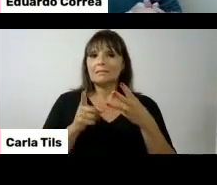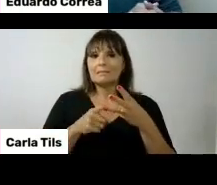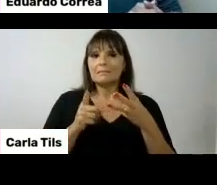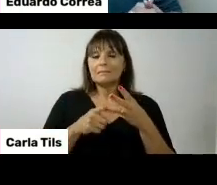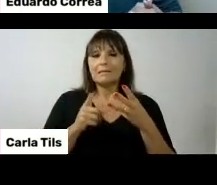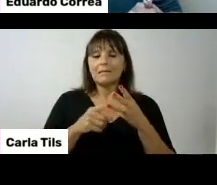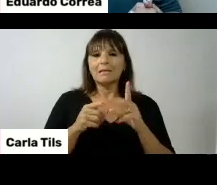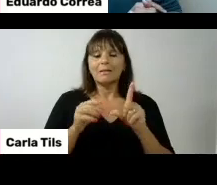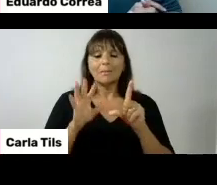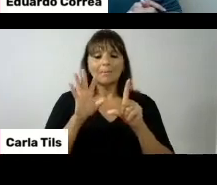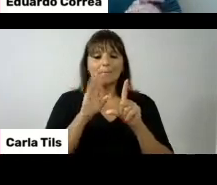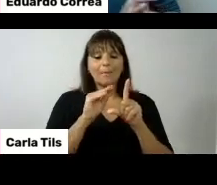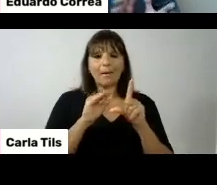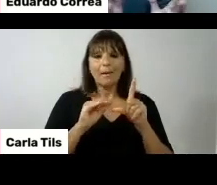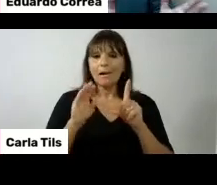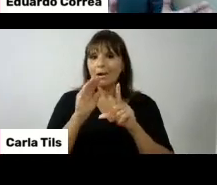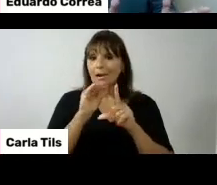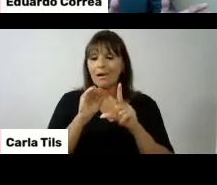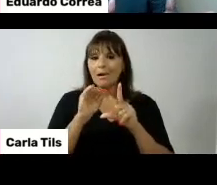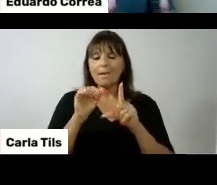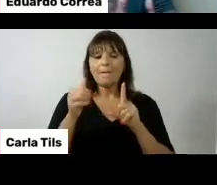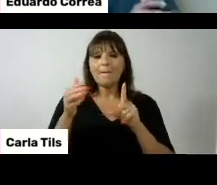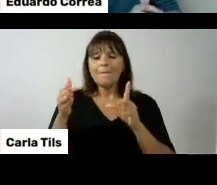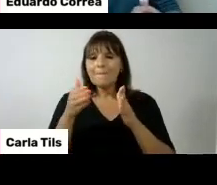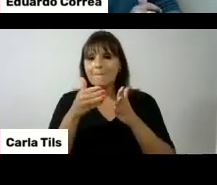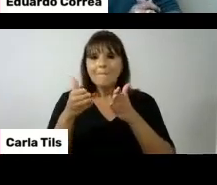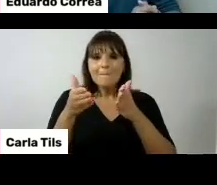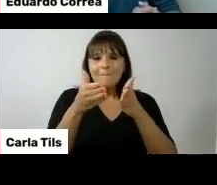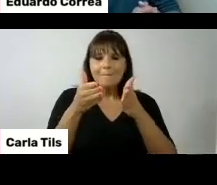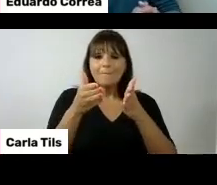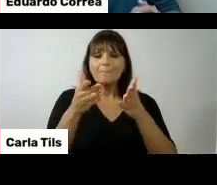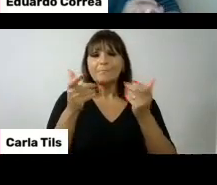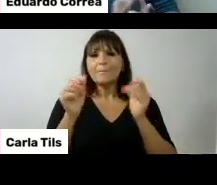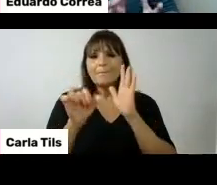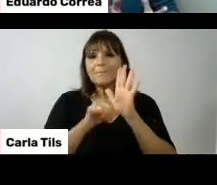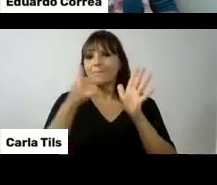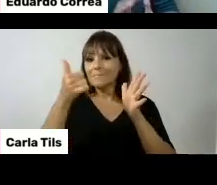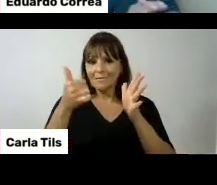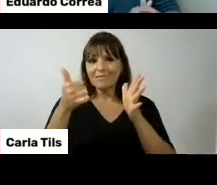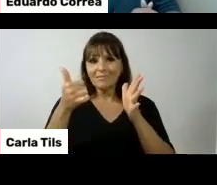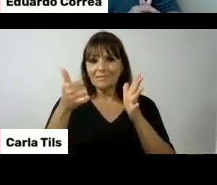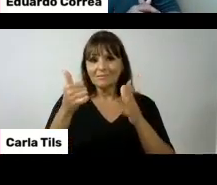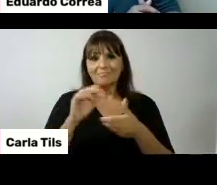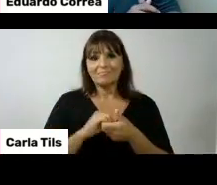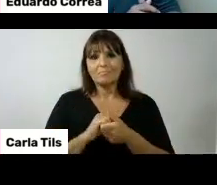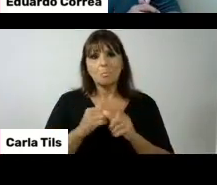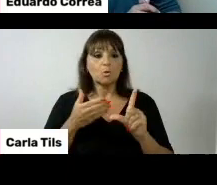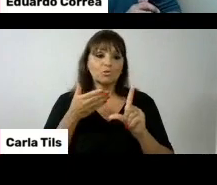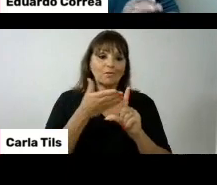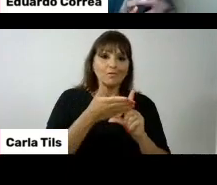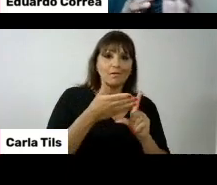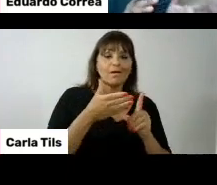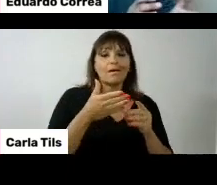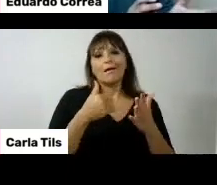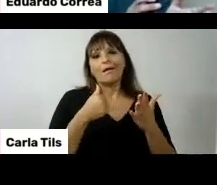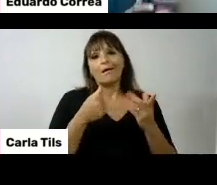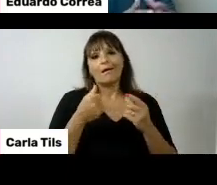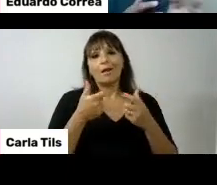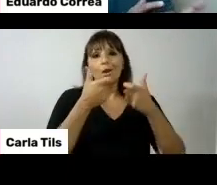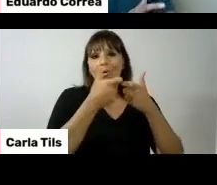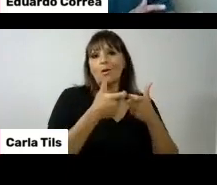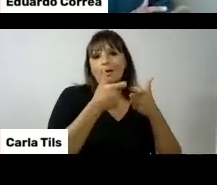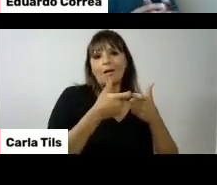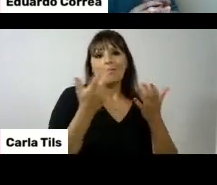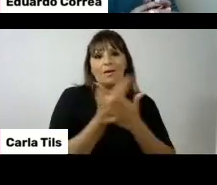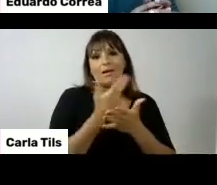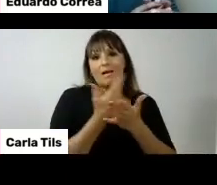vez. Quem está tateando aquele labirinto pela primeira vez pode entrar em portas erradas, pode ir por um lugar onde não vai